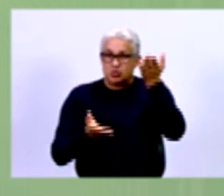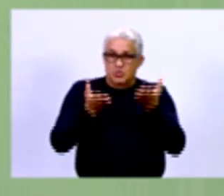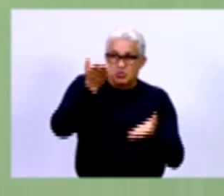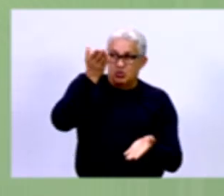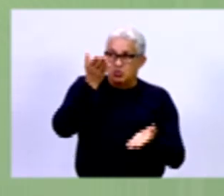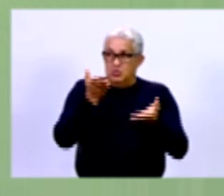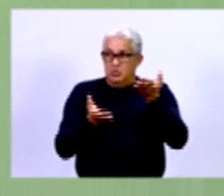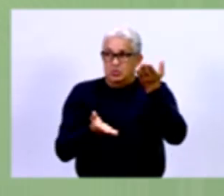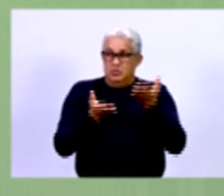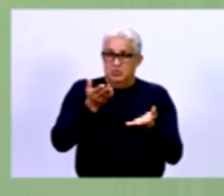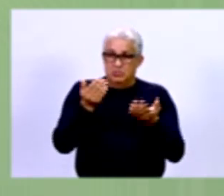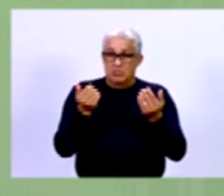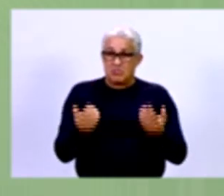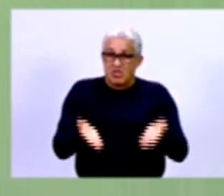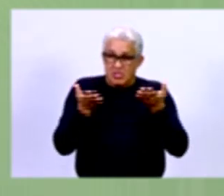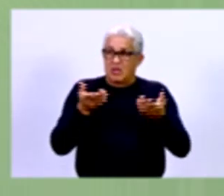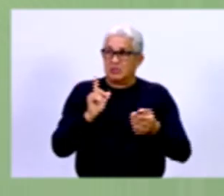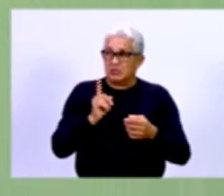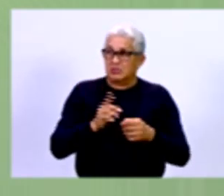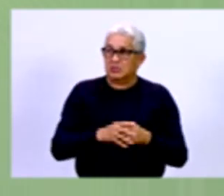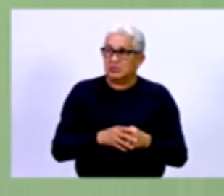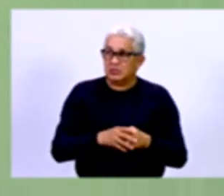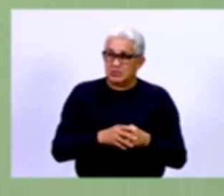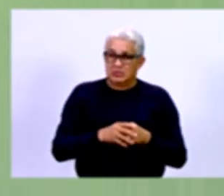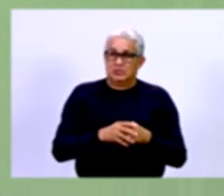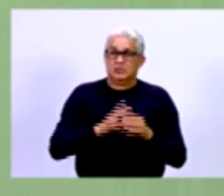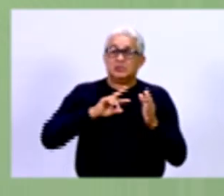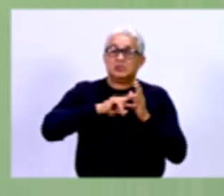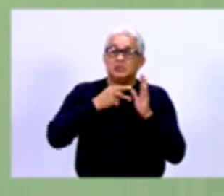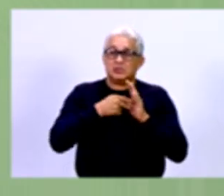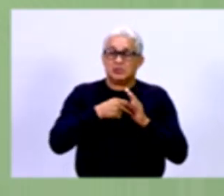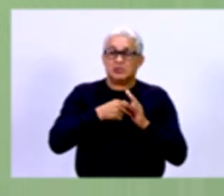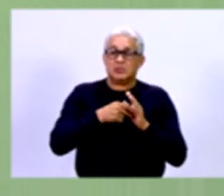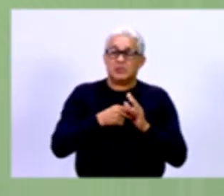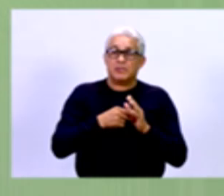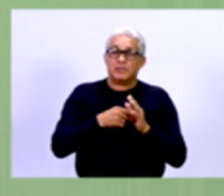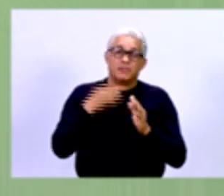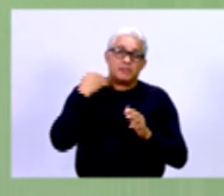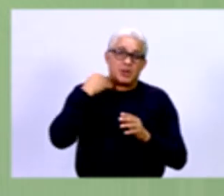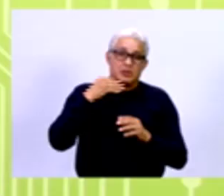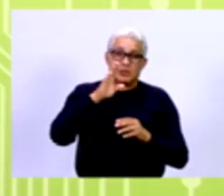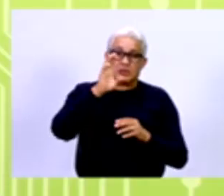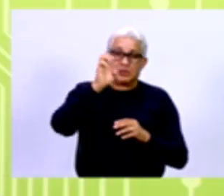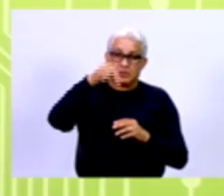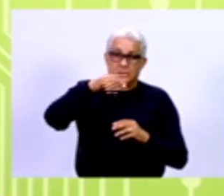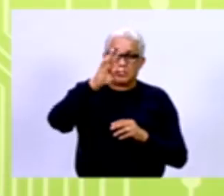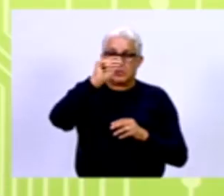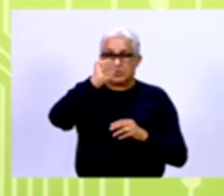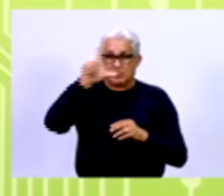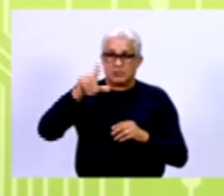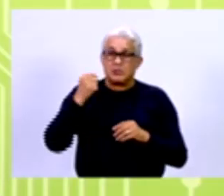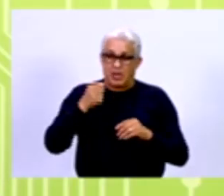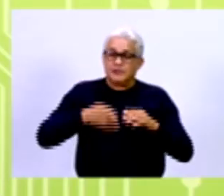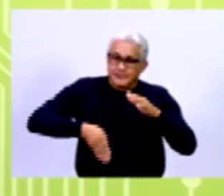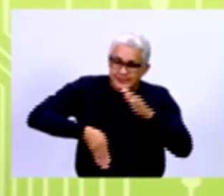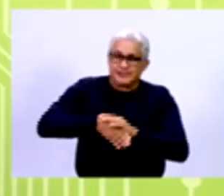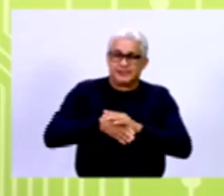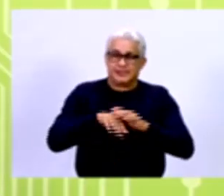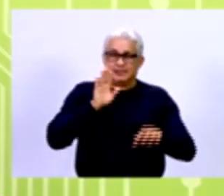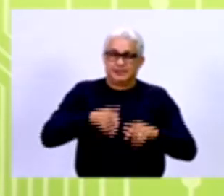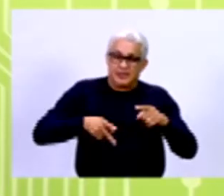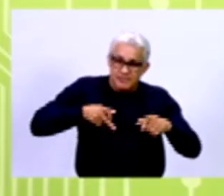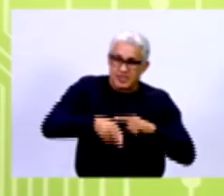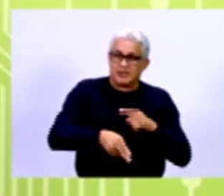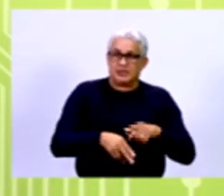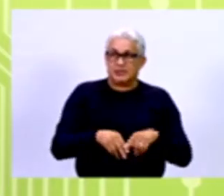Não totalmente flexível, mas flutuante. Isso não significa que o Banco Central não possa intervir quando necessário, né? Então, isso